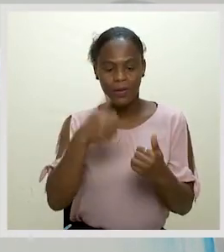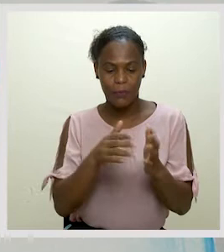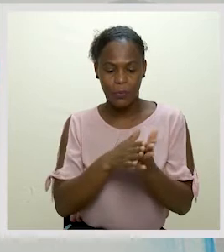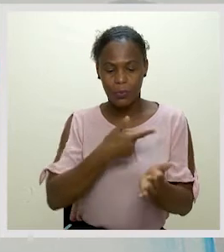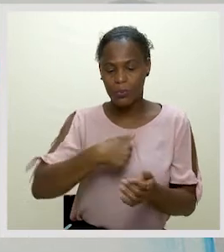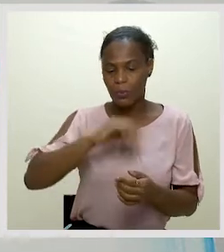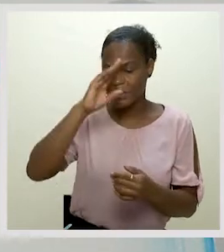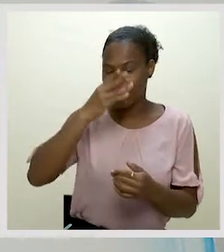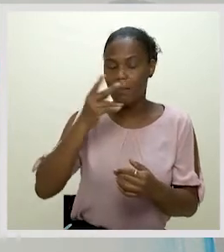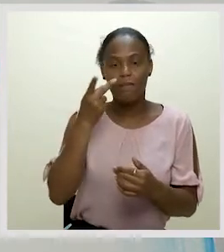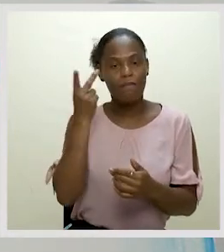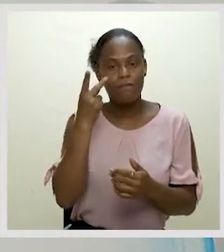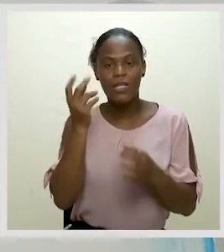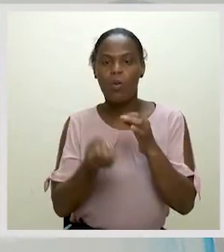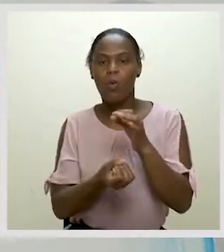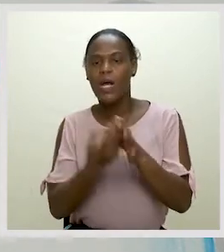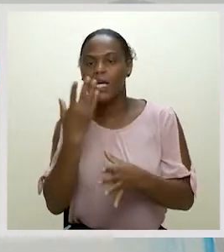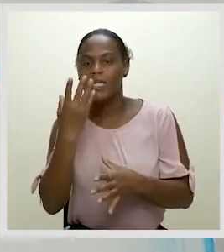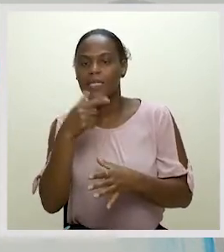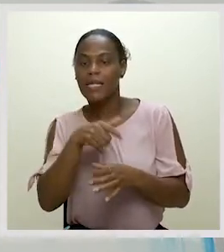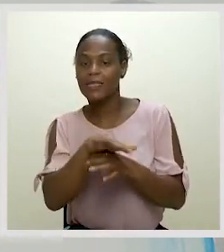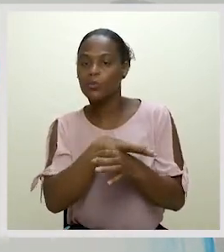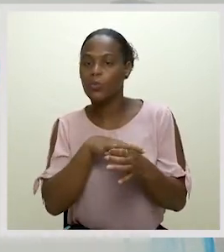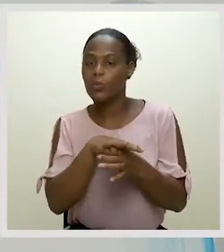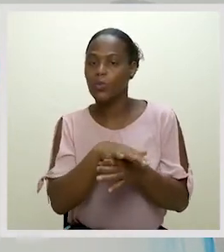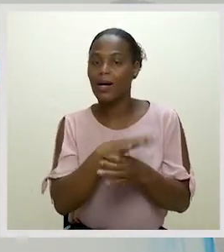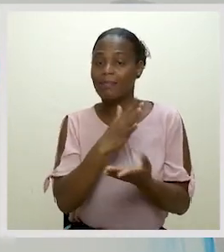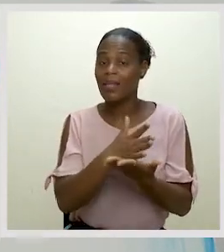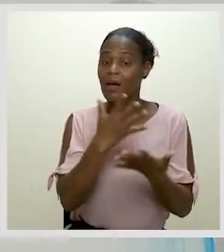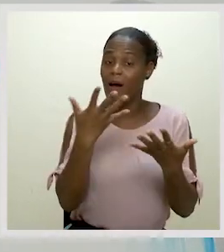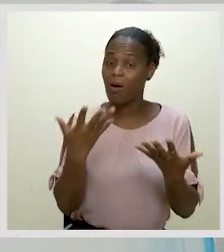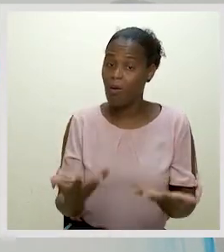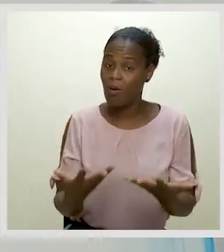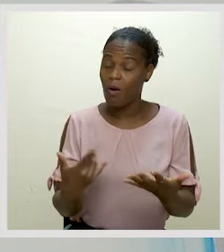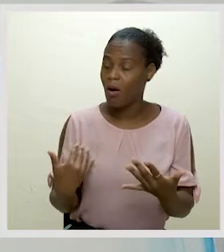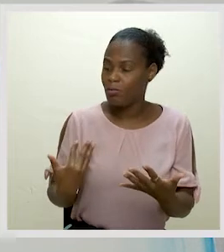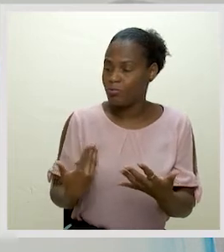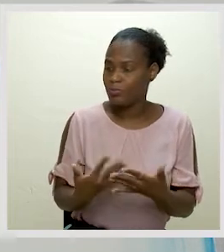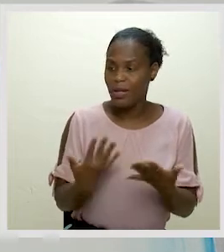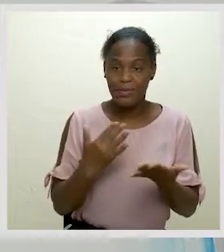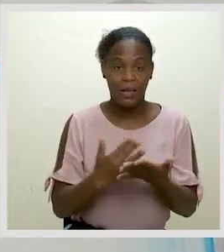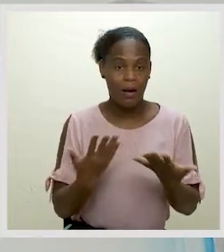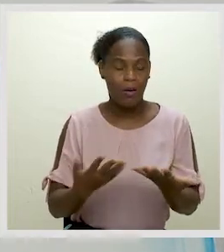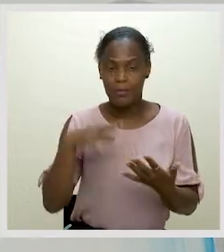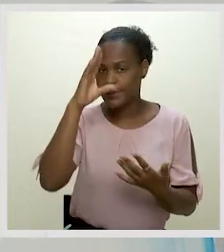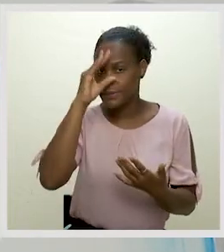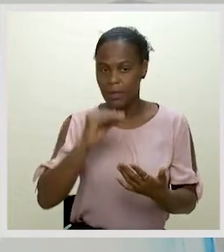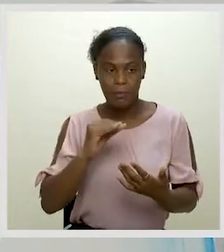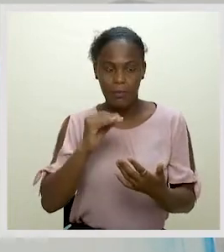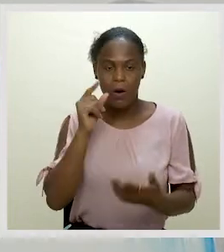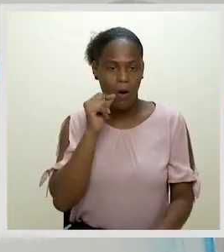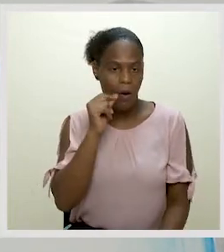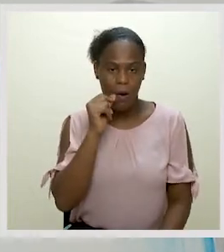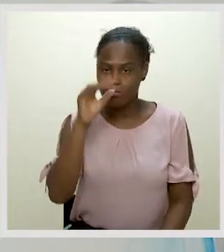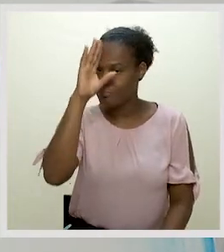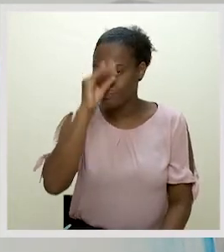sabemos que a origem da vida, neste contexto, até no momento, ainda não se sabe, o